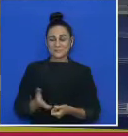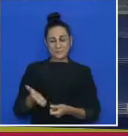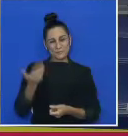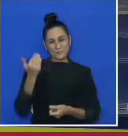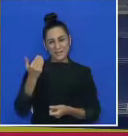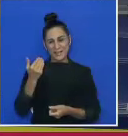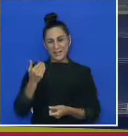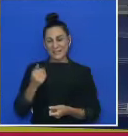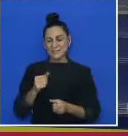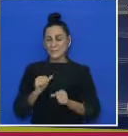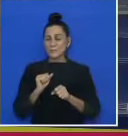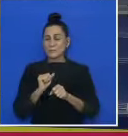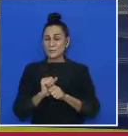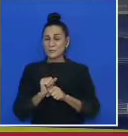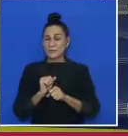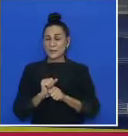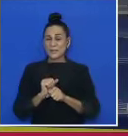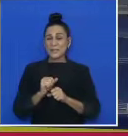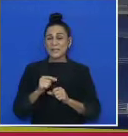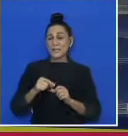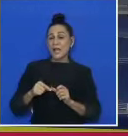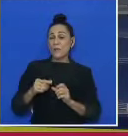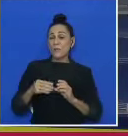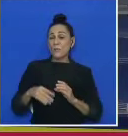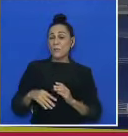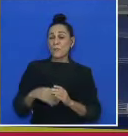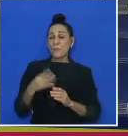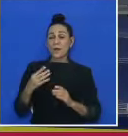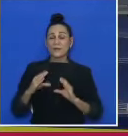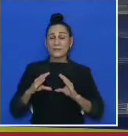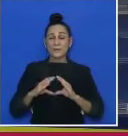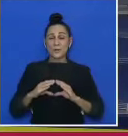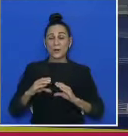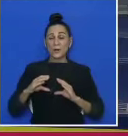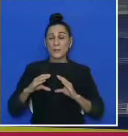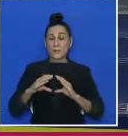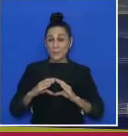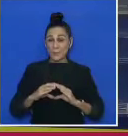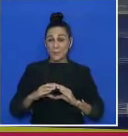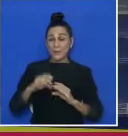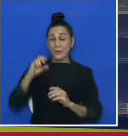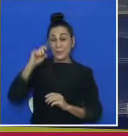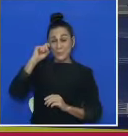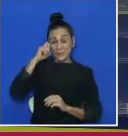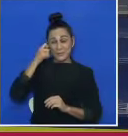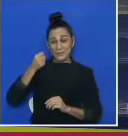Vamos lá, estamos aguardando a quarta bola e temos bola preta, número 37.